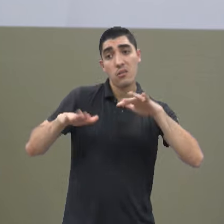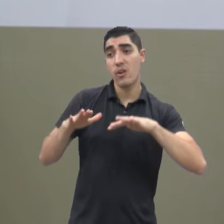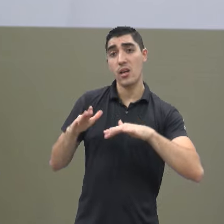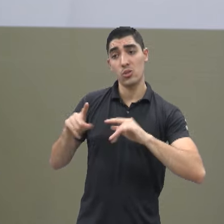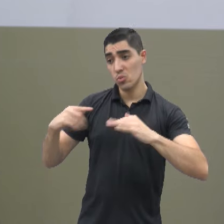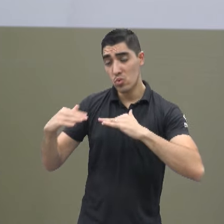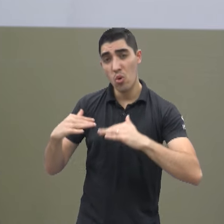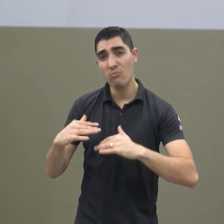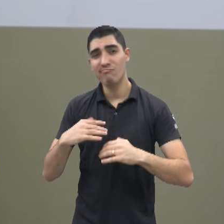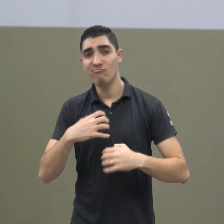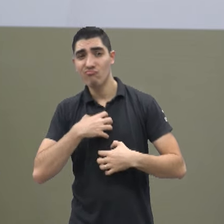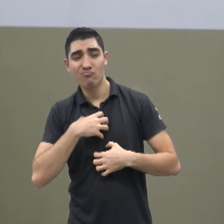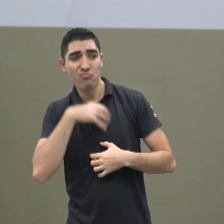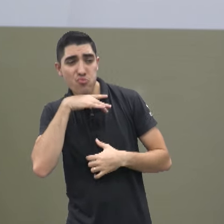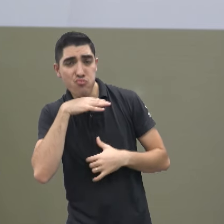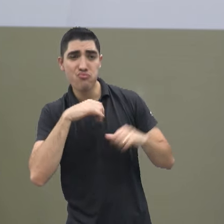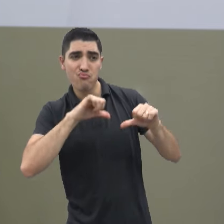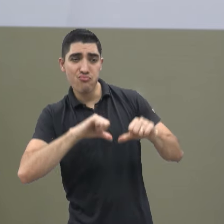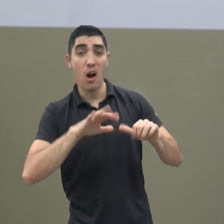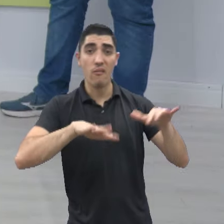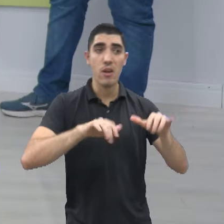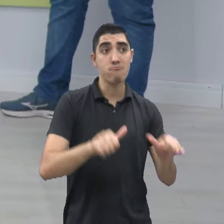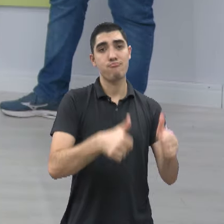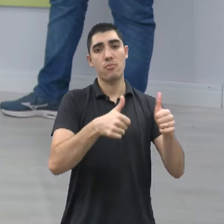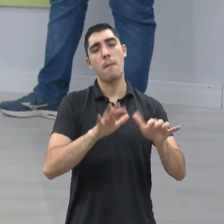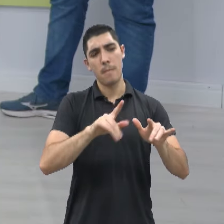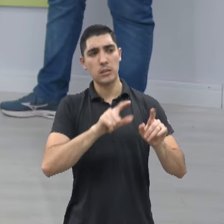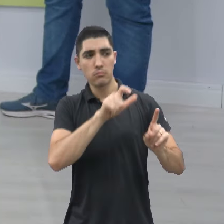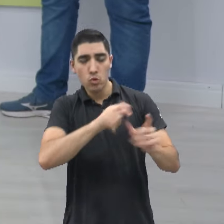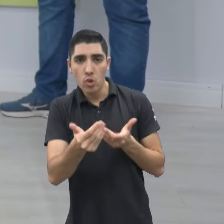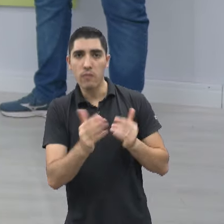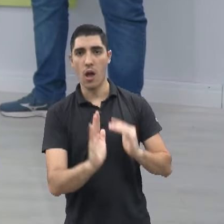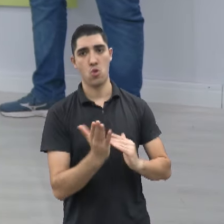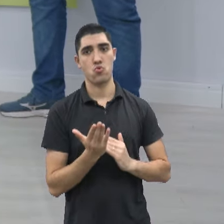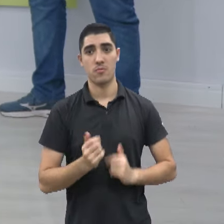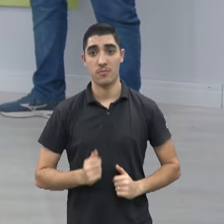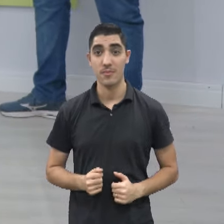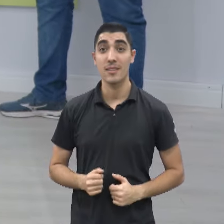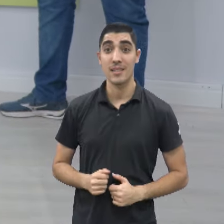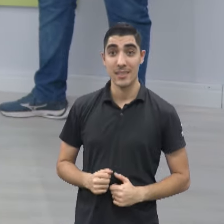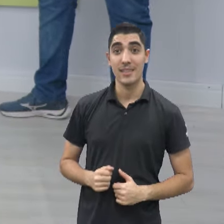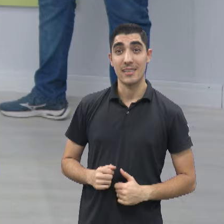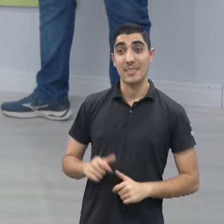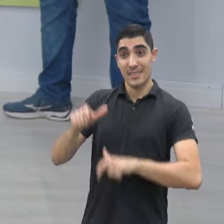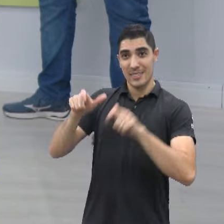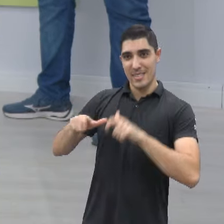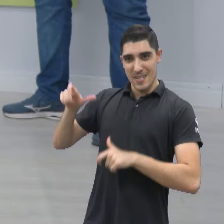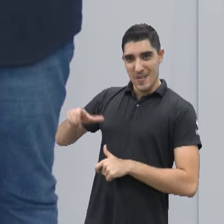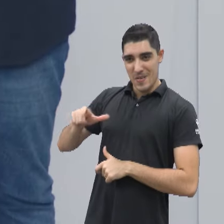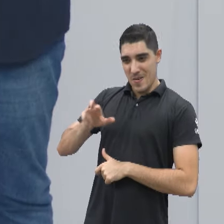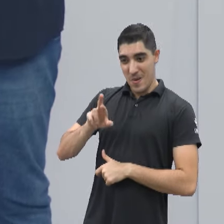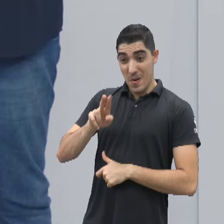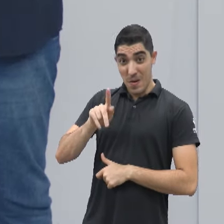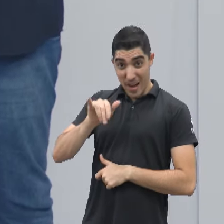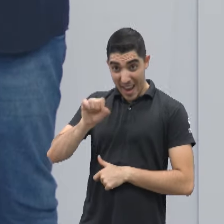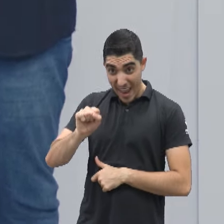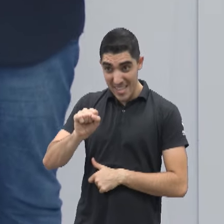bem. Mas os garotos estão ajudando bastante a gente. A veia do pescoço salta, segundo o Regis Cabral, que é vermelho, a